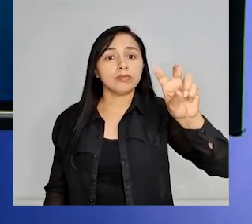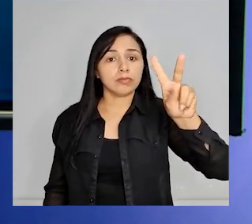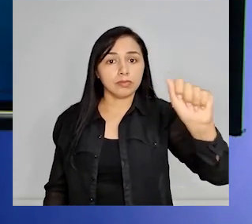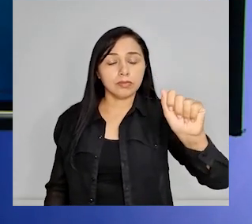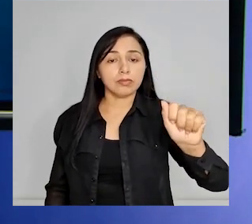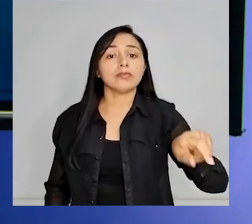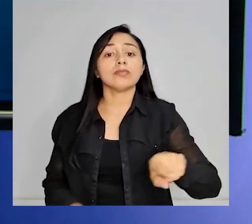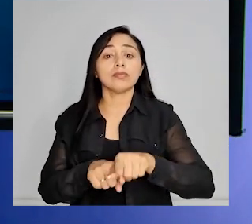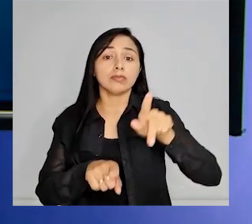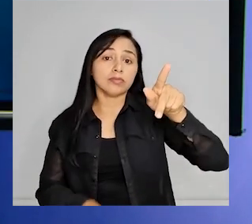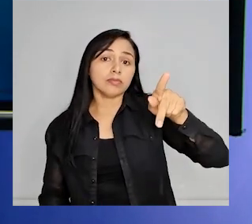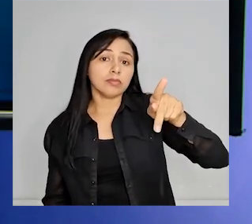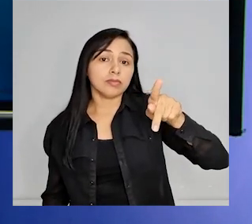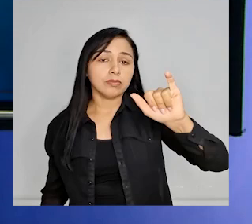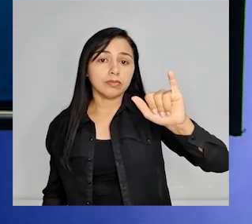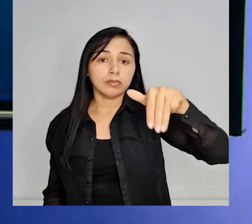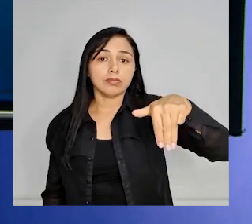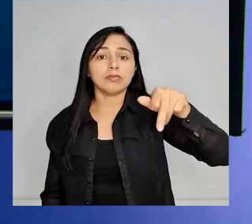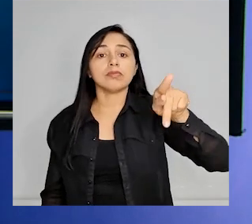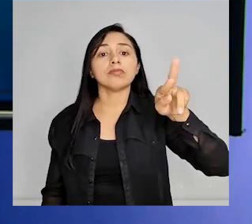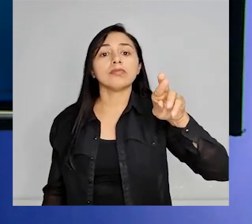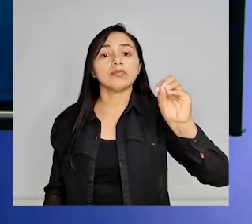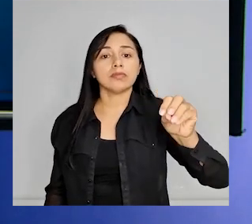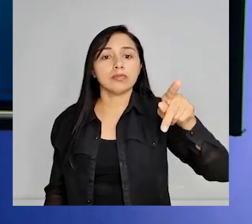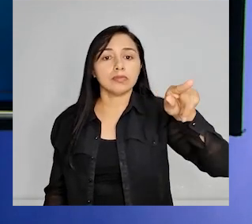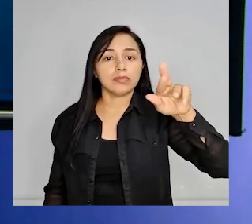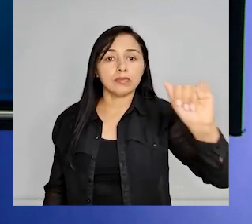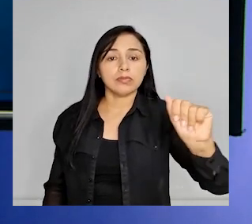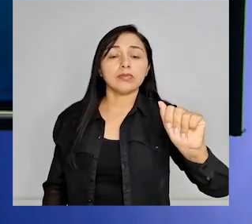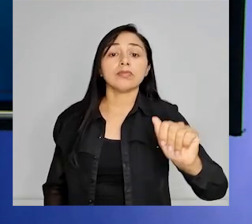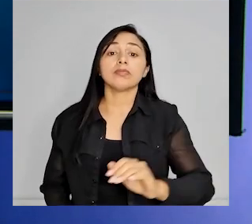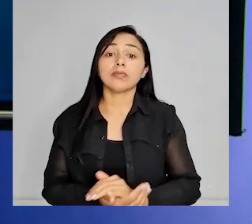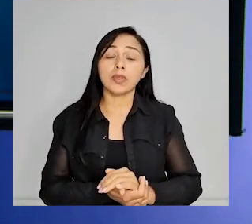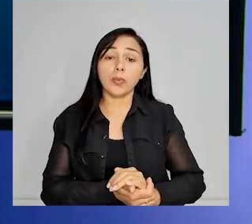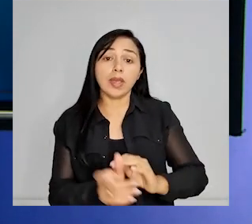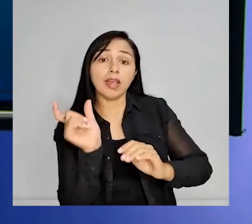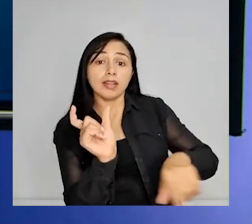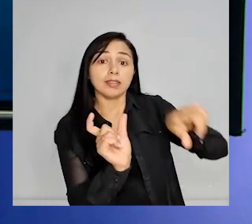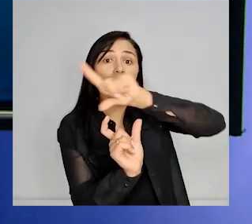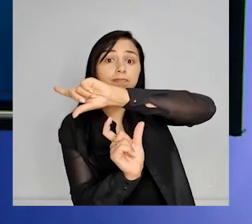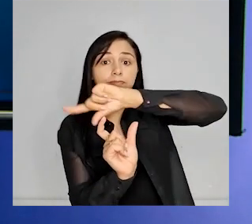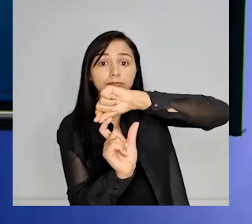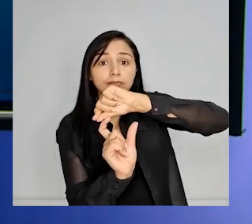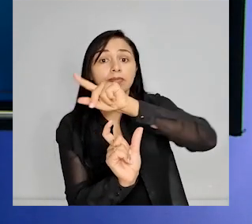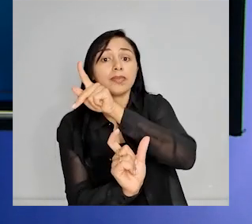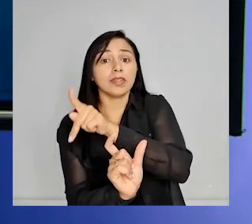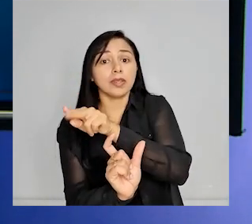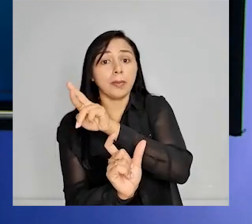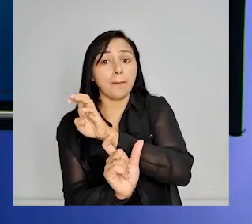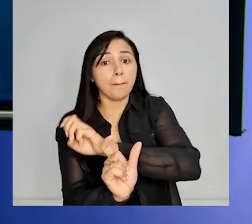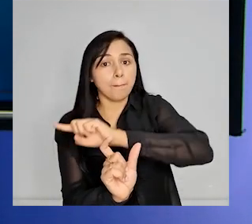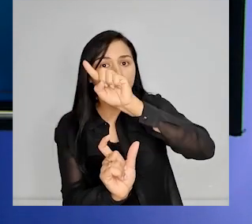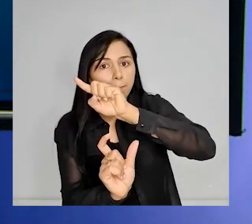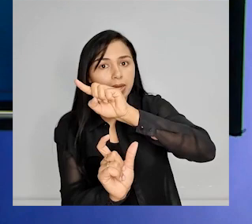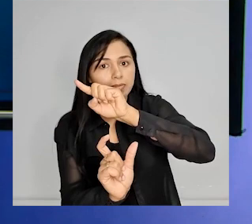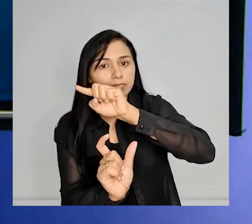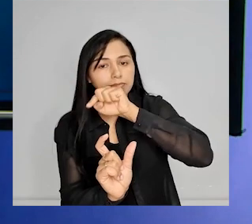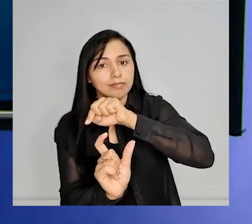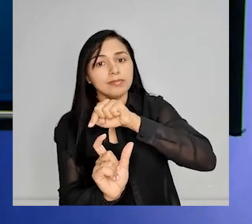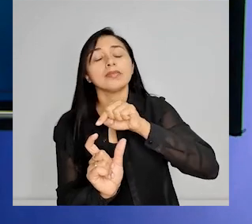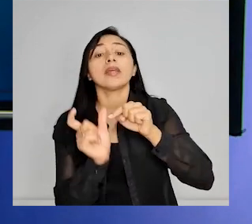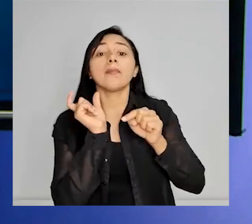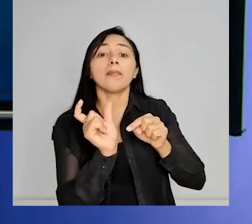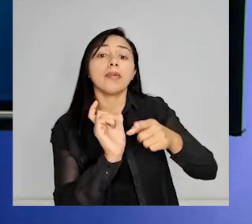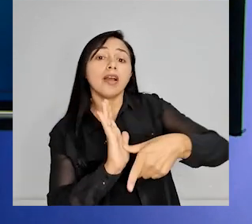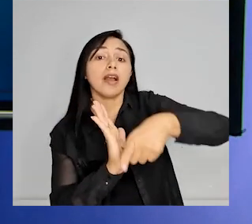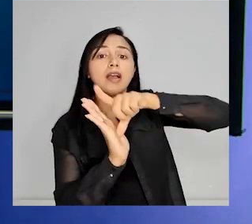A derivação prefixal é um processo de formar palavras no qual um prefixo ou mais são acrescentados à